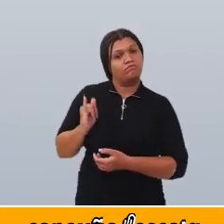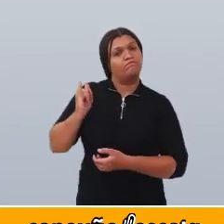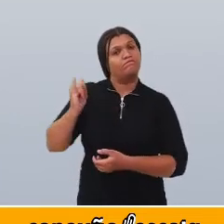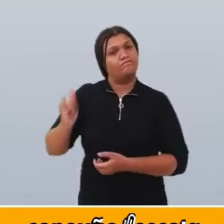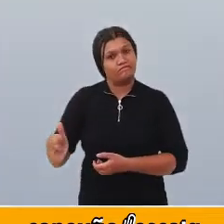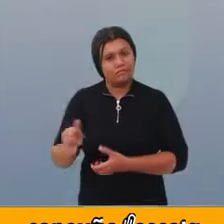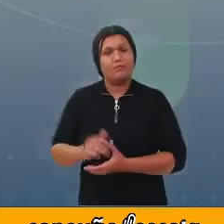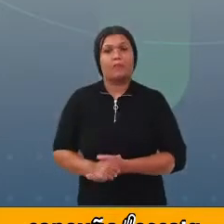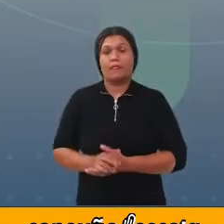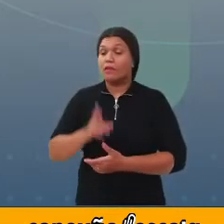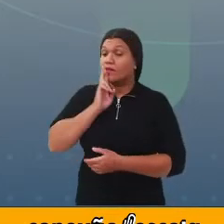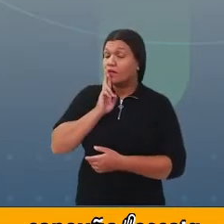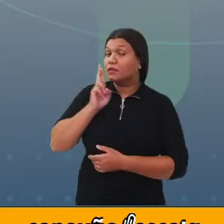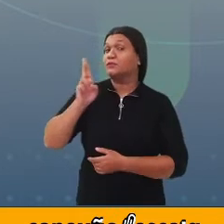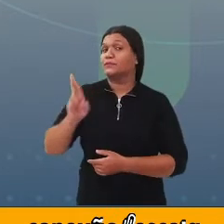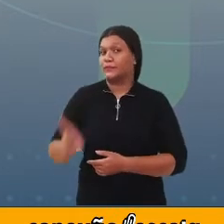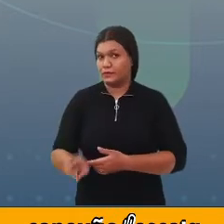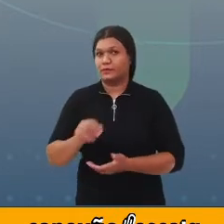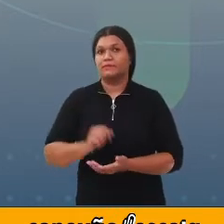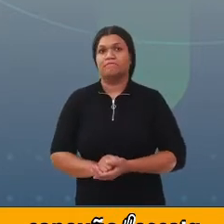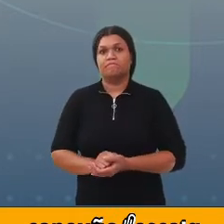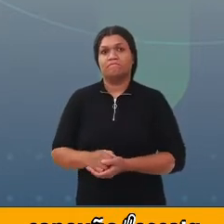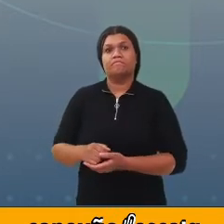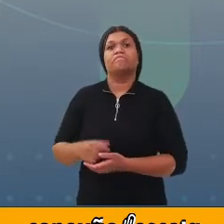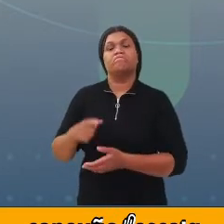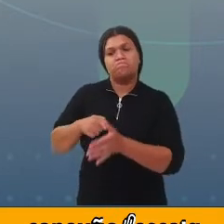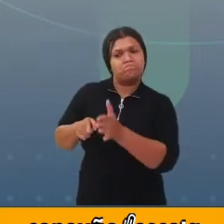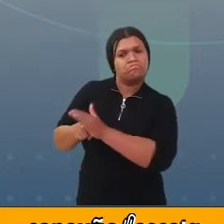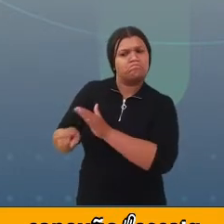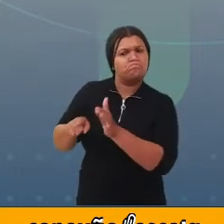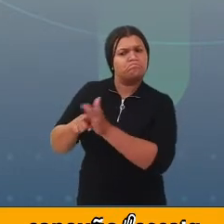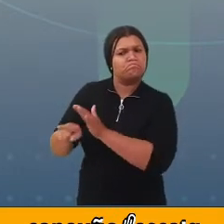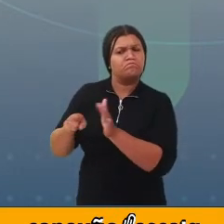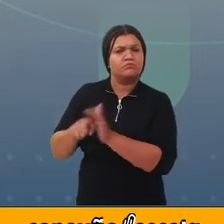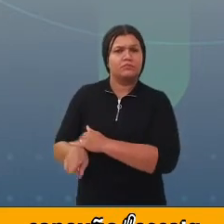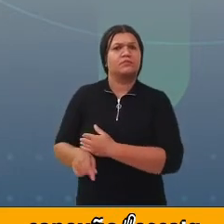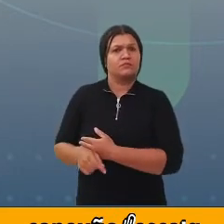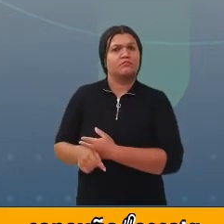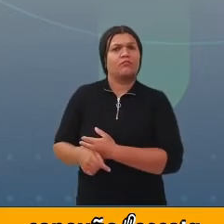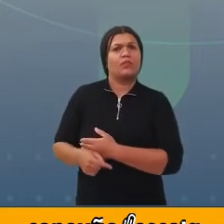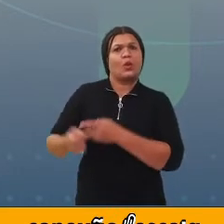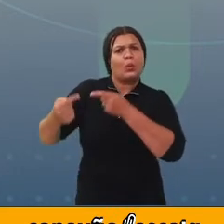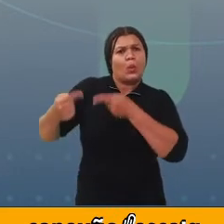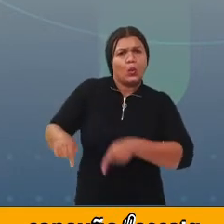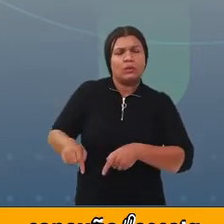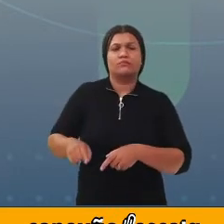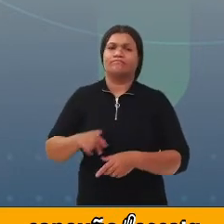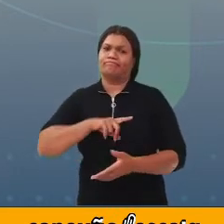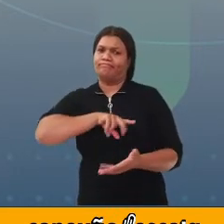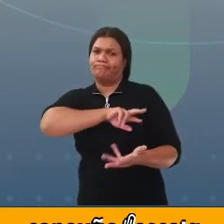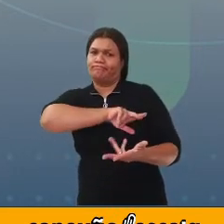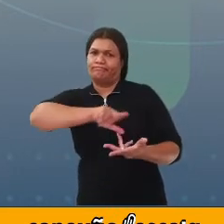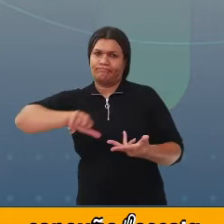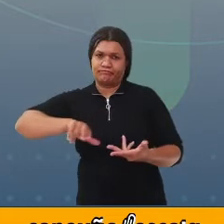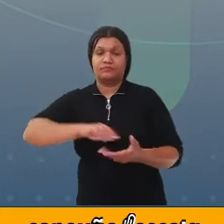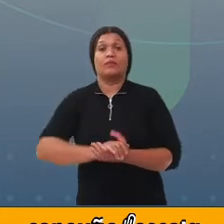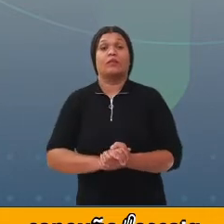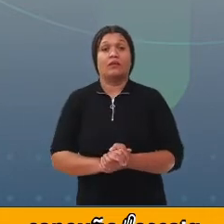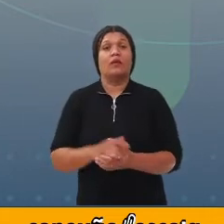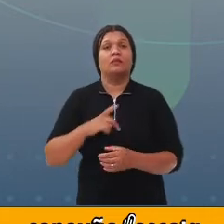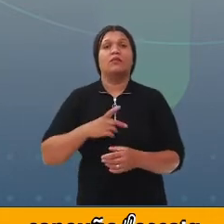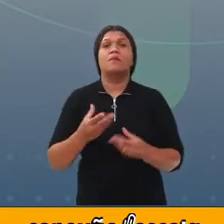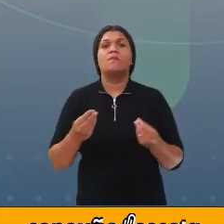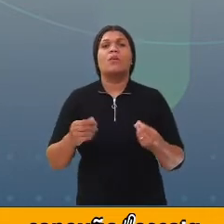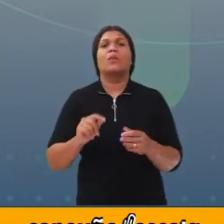dizer, responder, questionar, retrucar e tantos outros. E muitos sinais